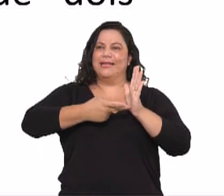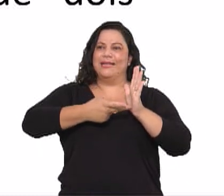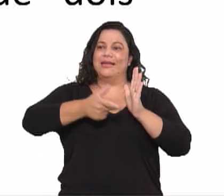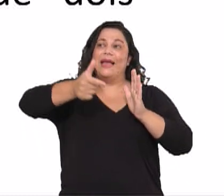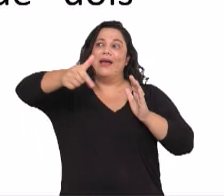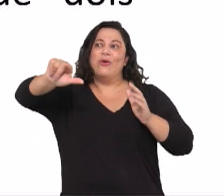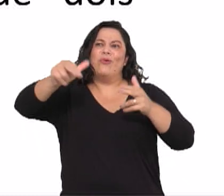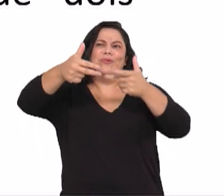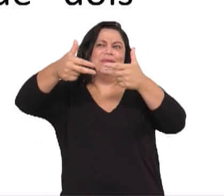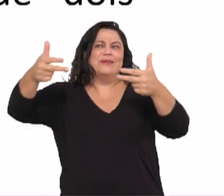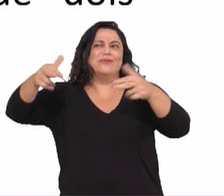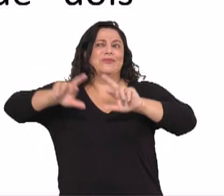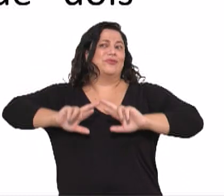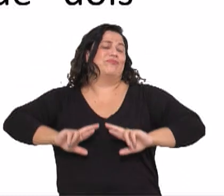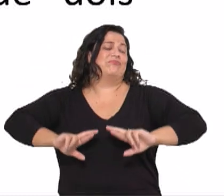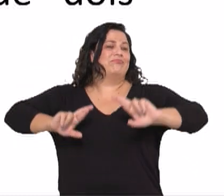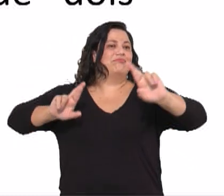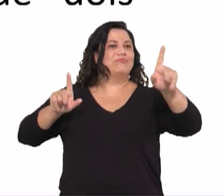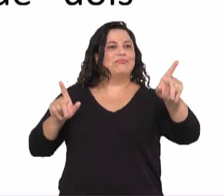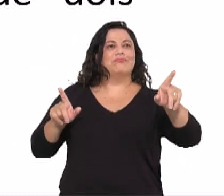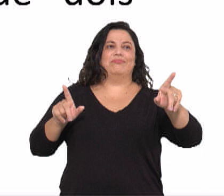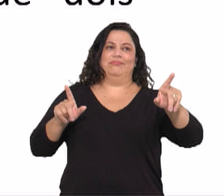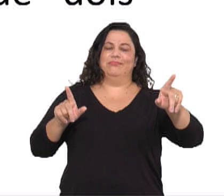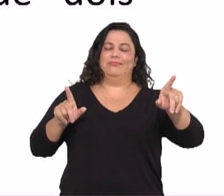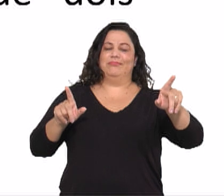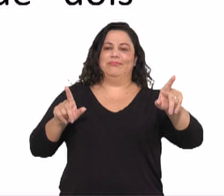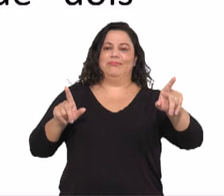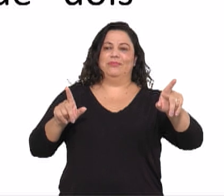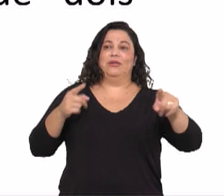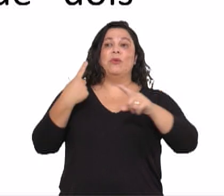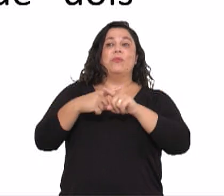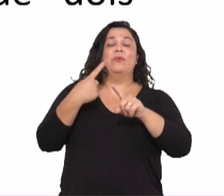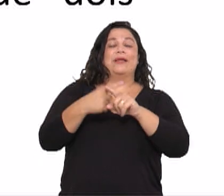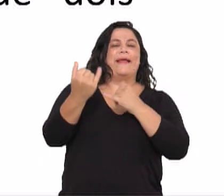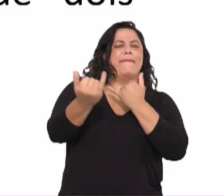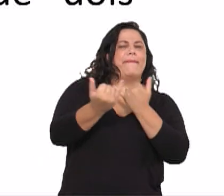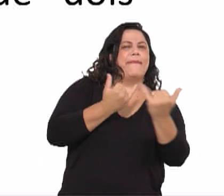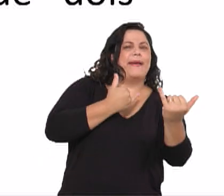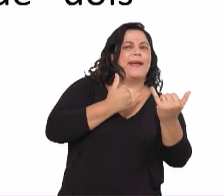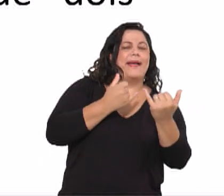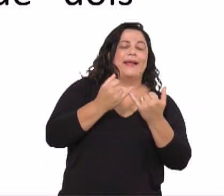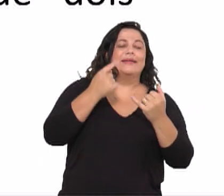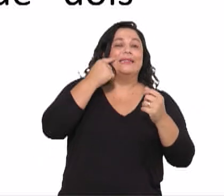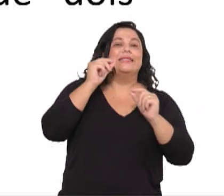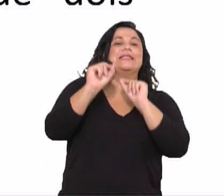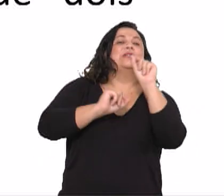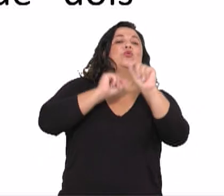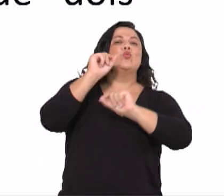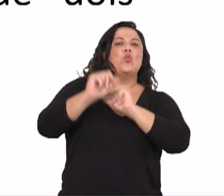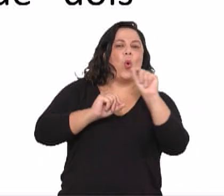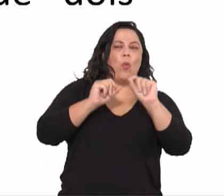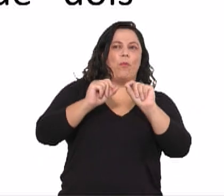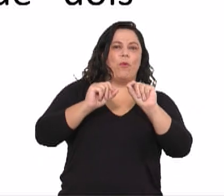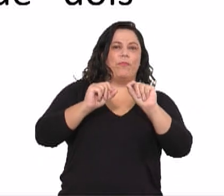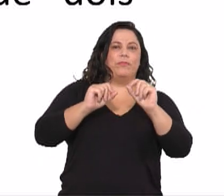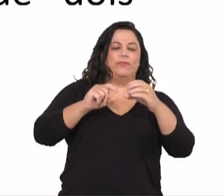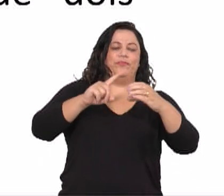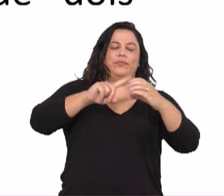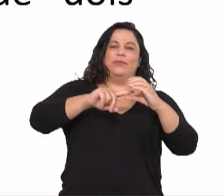por haver entre ambos uma relação de semelhança. Ela é muito parecida com